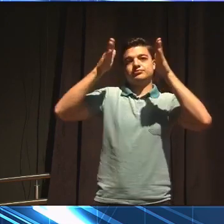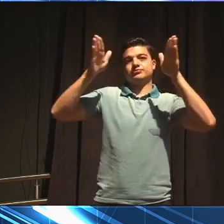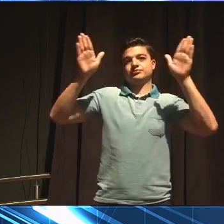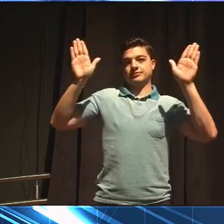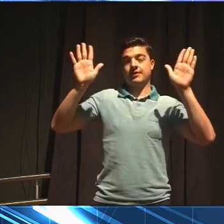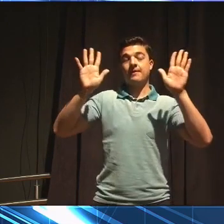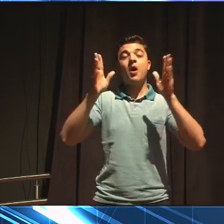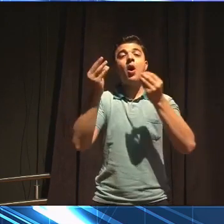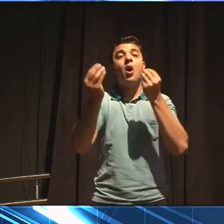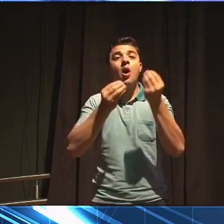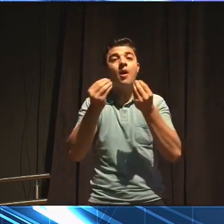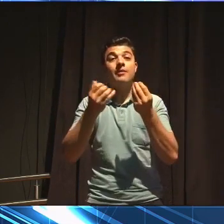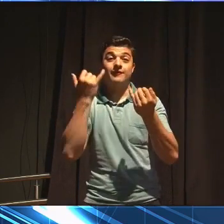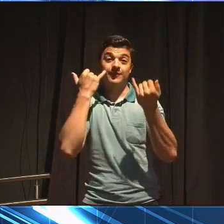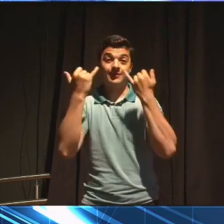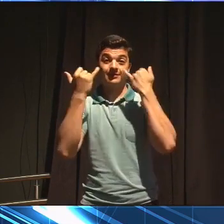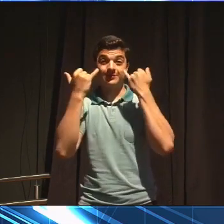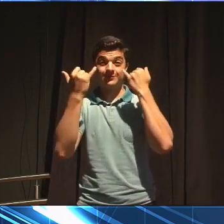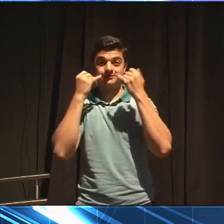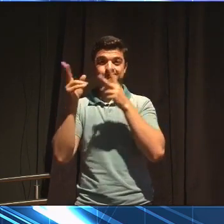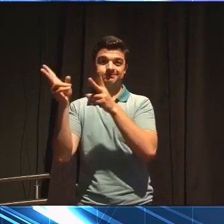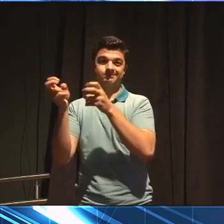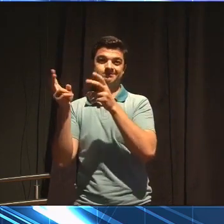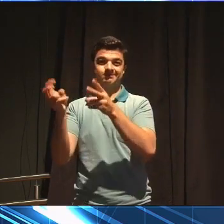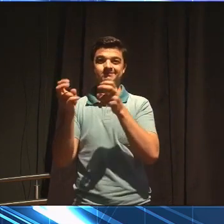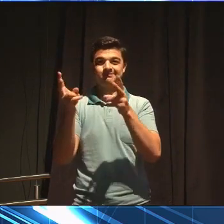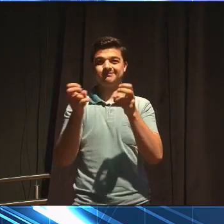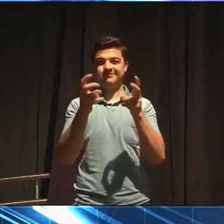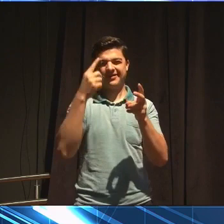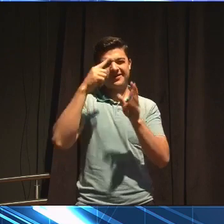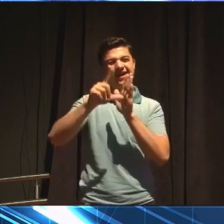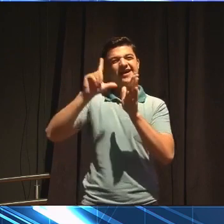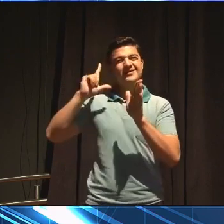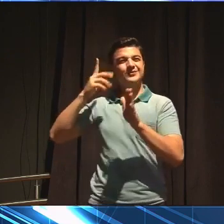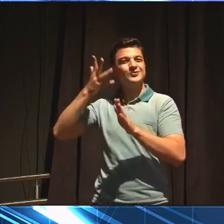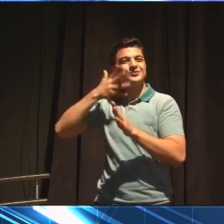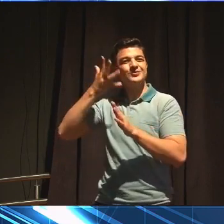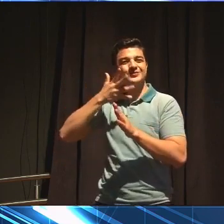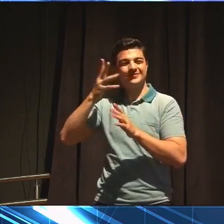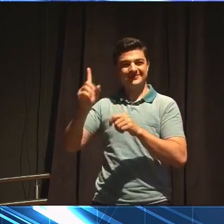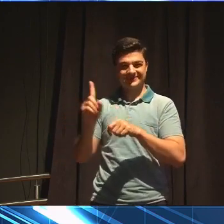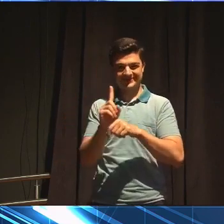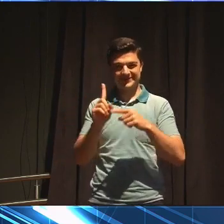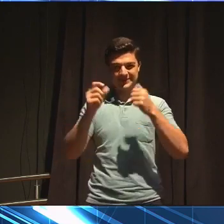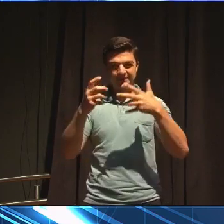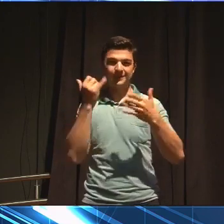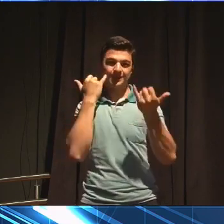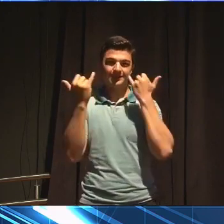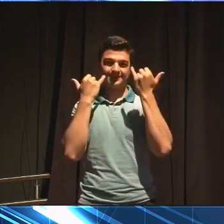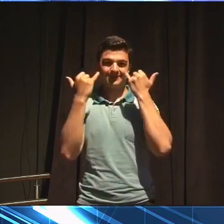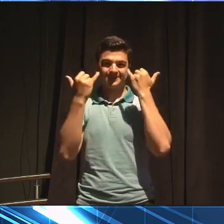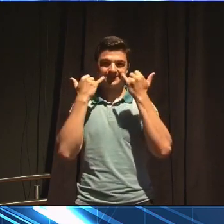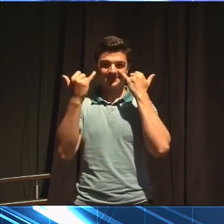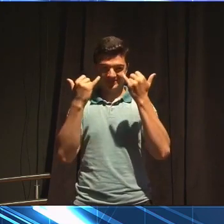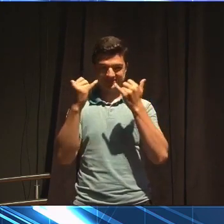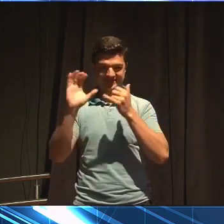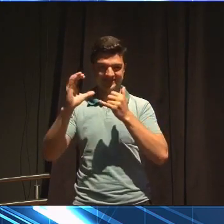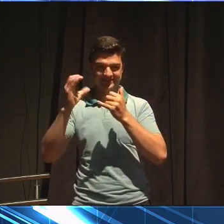Ali, né, vocês estávamos mesmo falando, então, palestra sobre dados e mostrando o quanto o dado ele vai ser importante para que a gente